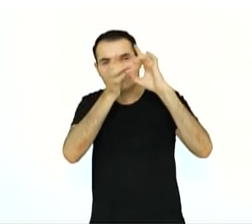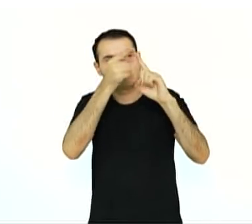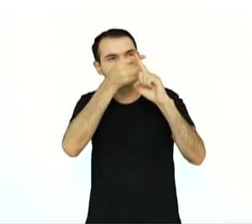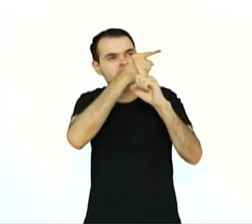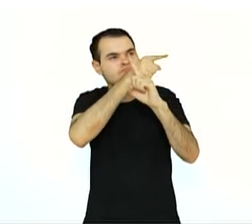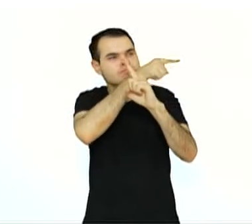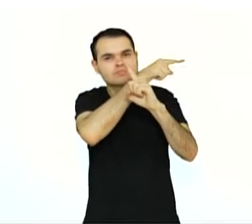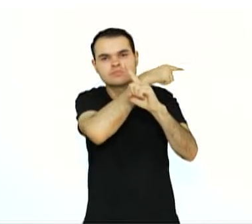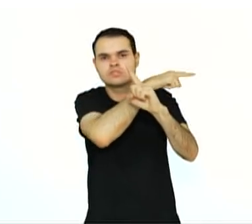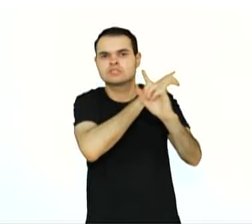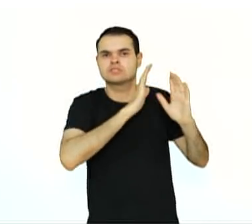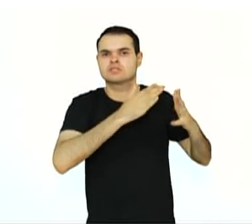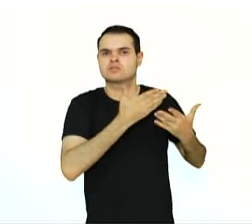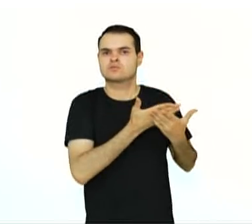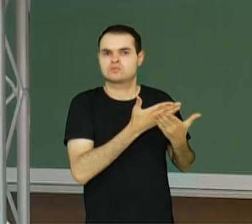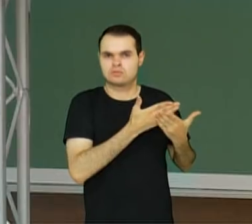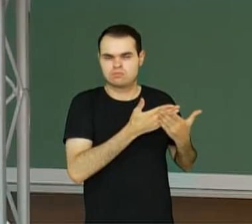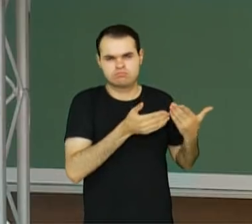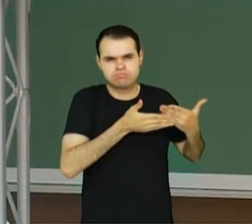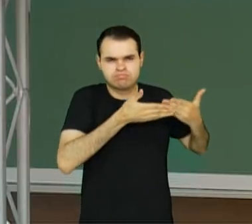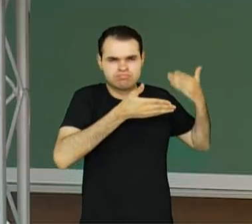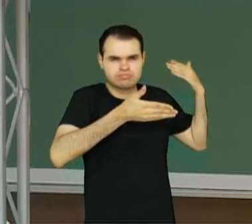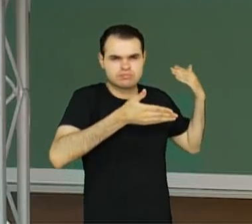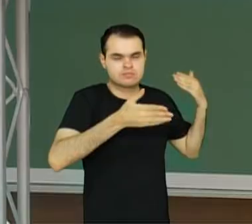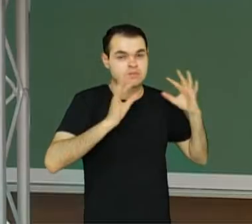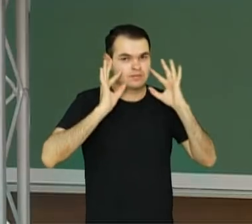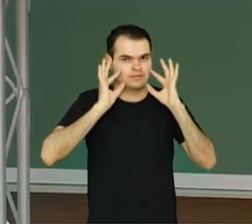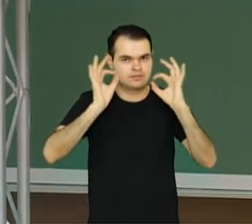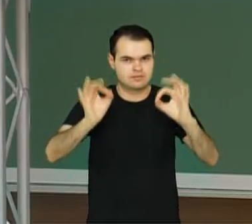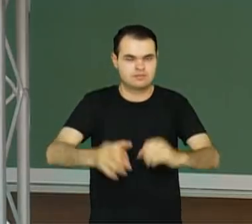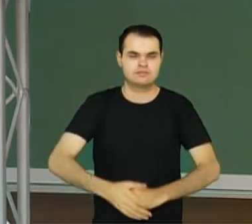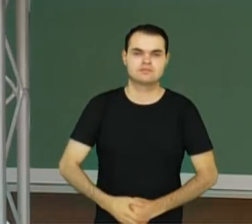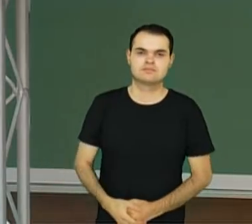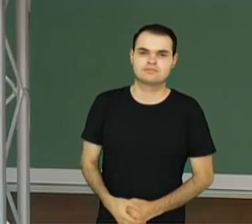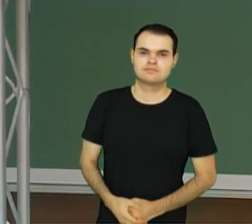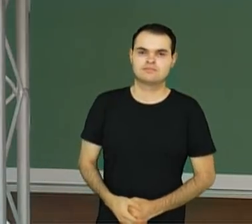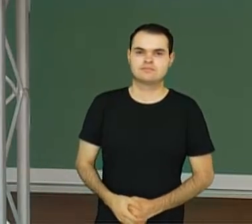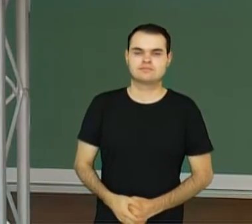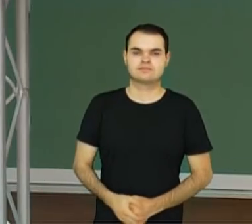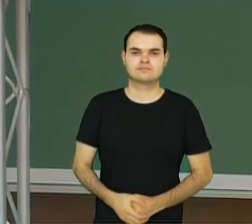né? Que a gente já viu há bastante tempo. Então, esteja atento com isso.